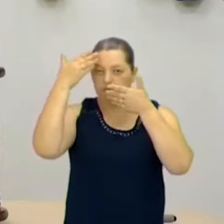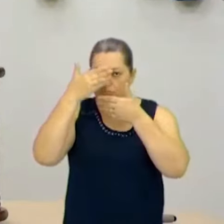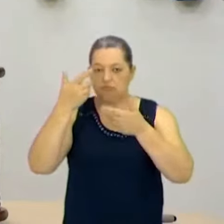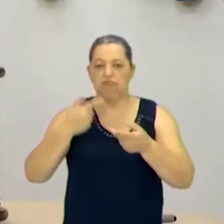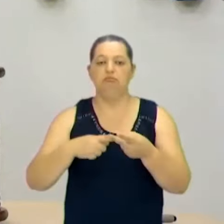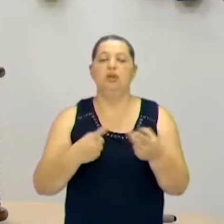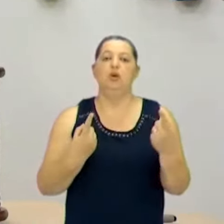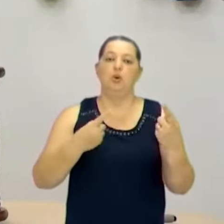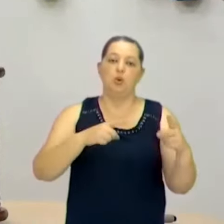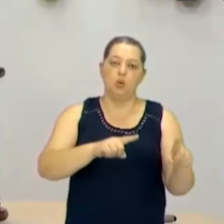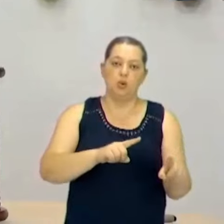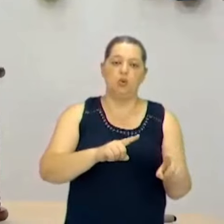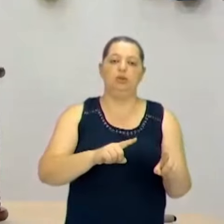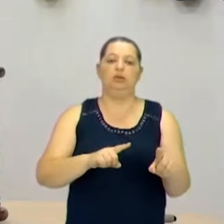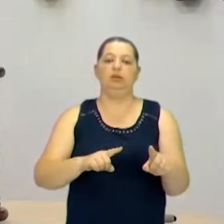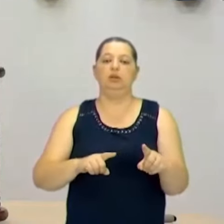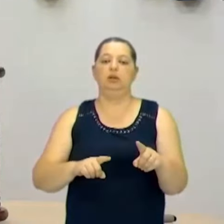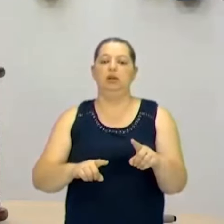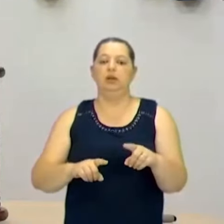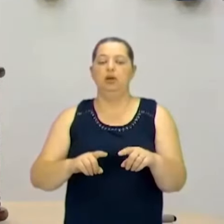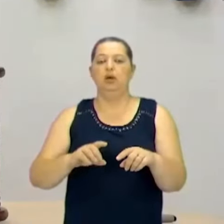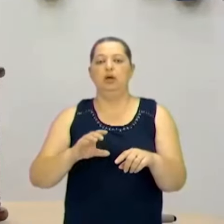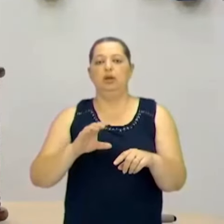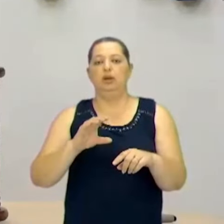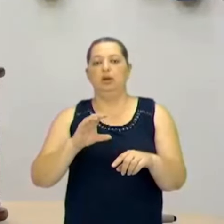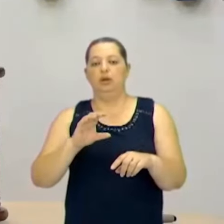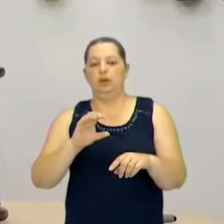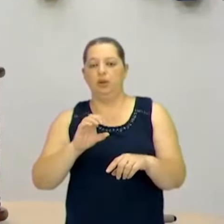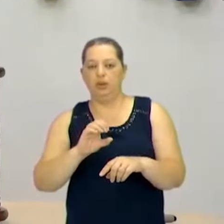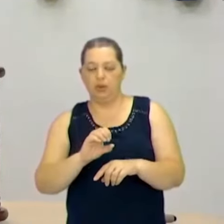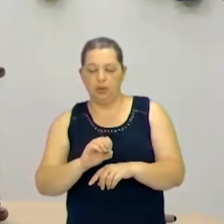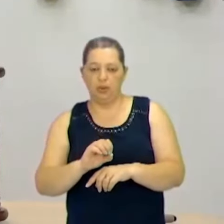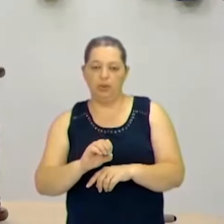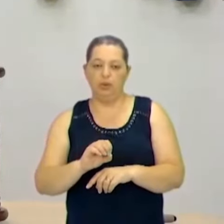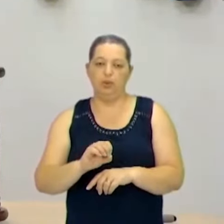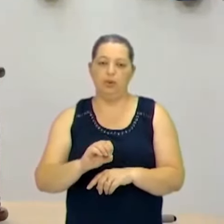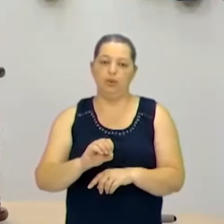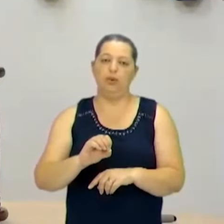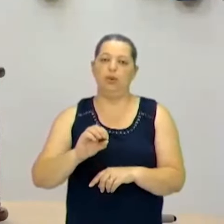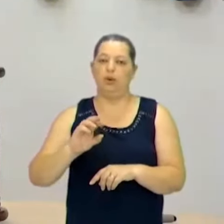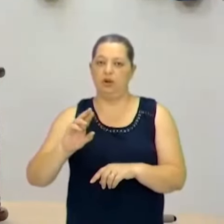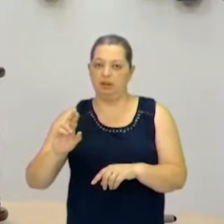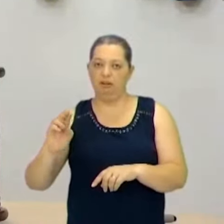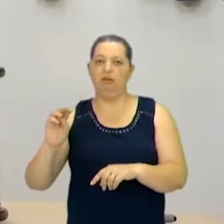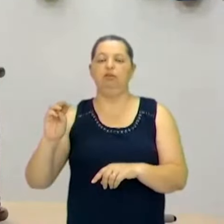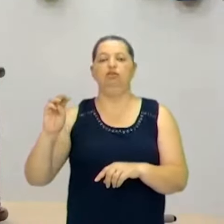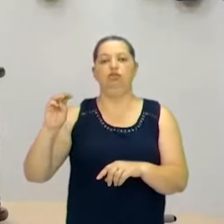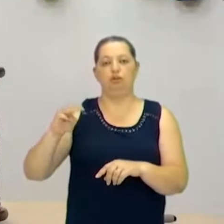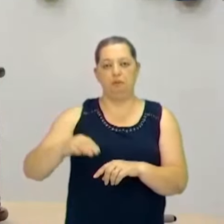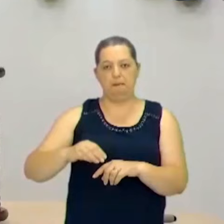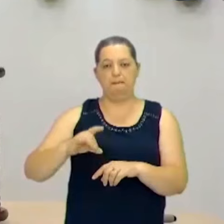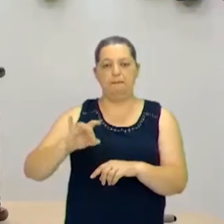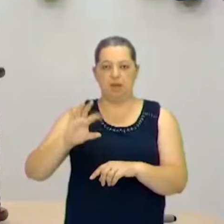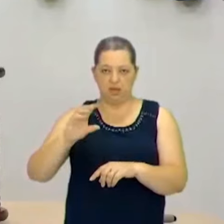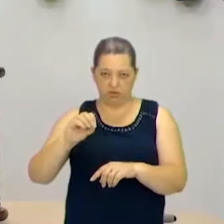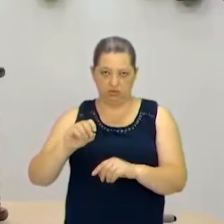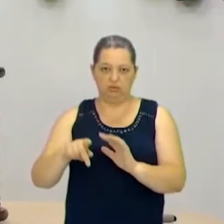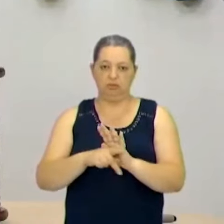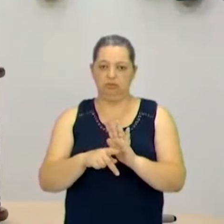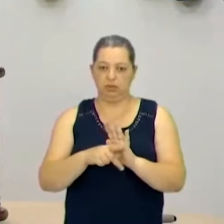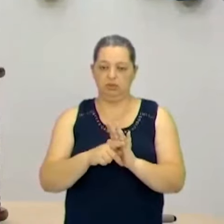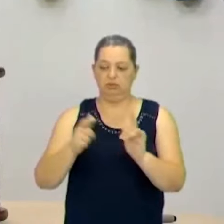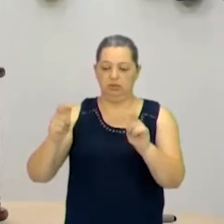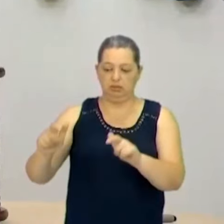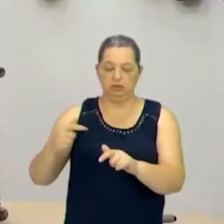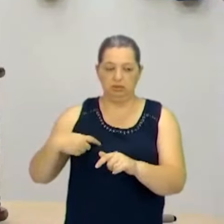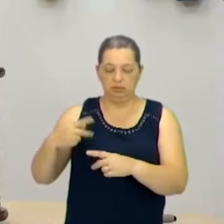o Oriente Médio. Aí colocou-se todo o Oriente Médio, os muçulmanos, em um único lugar e o mundo